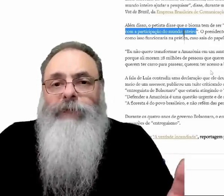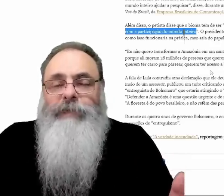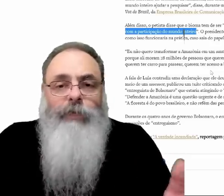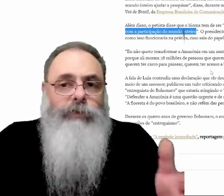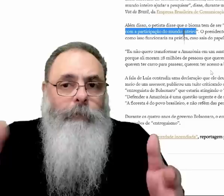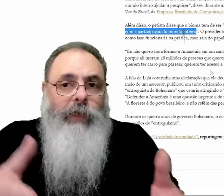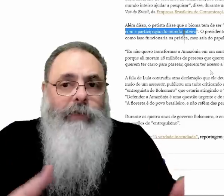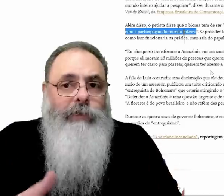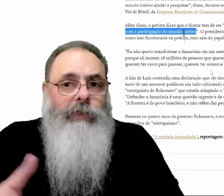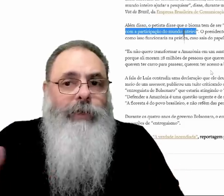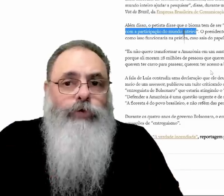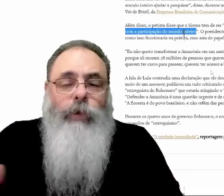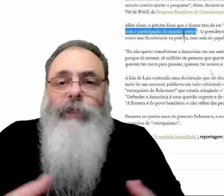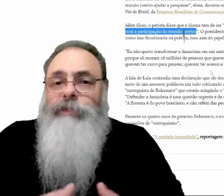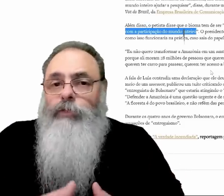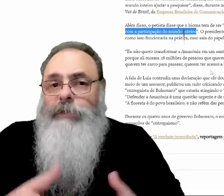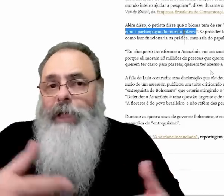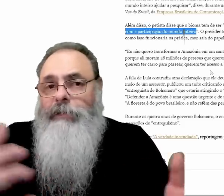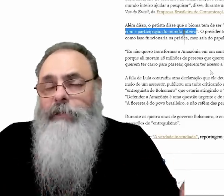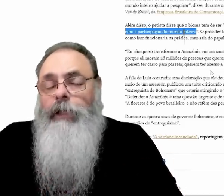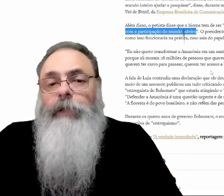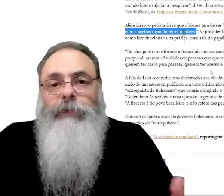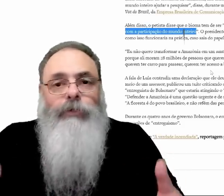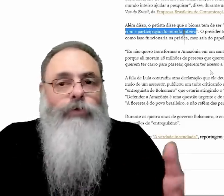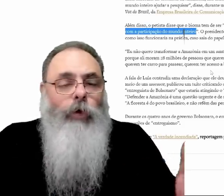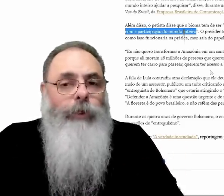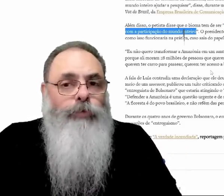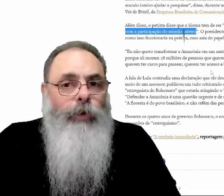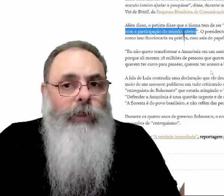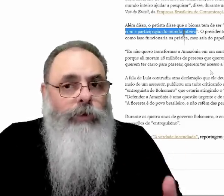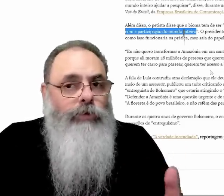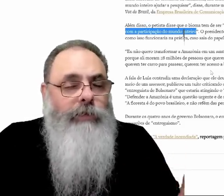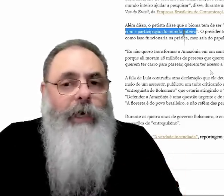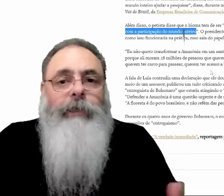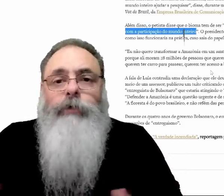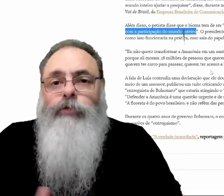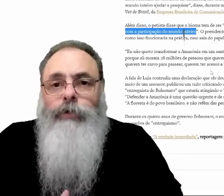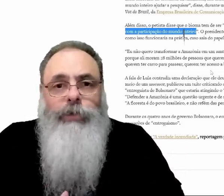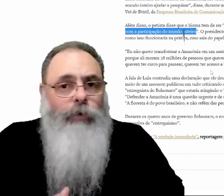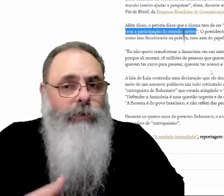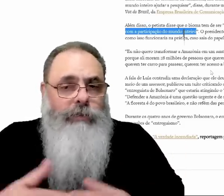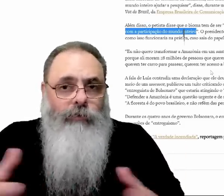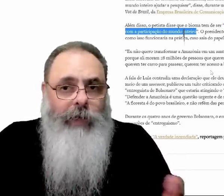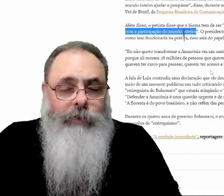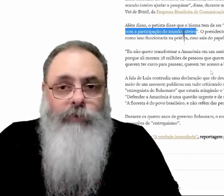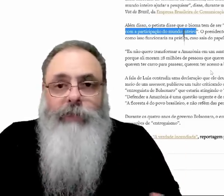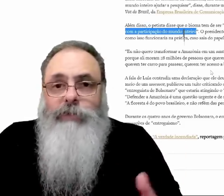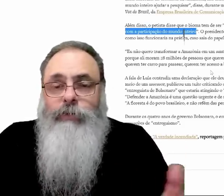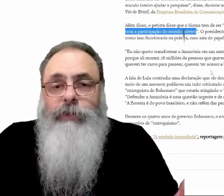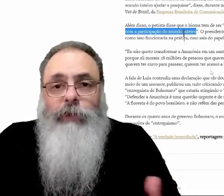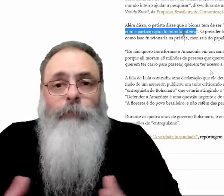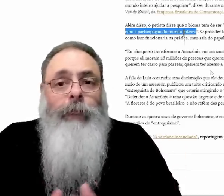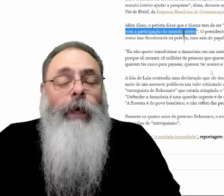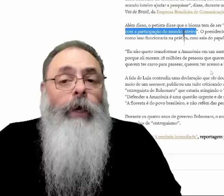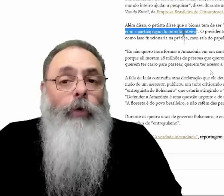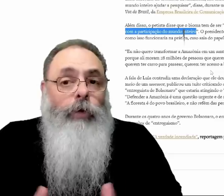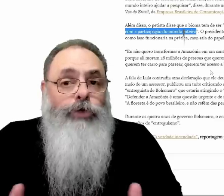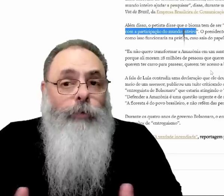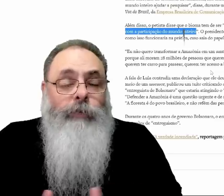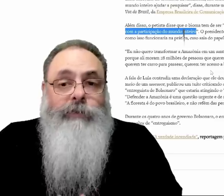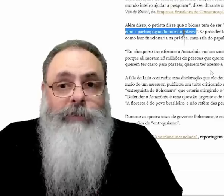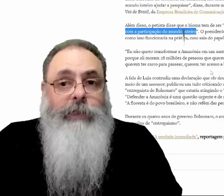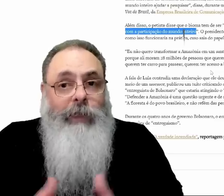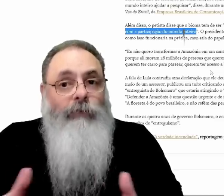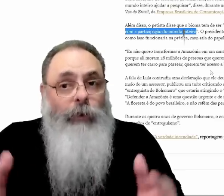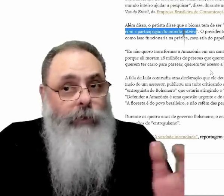ativos baseados em plantas da Amazônia que são usadas tradicionalmente por Índios lá né isso já aconteceu várias vezes e coisa e tal o